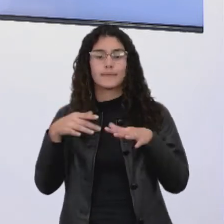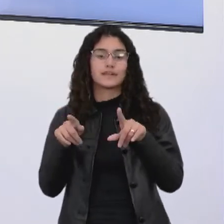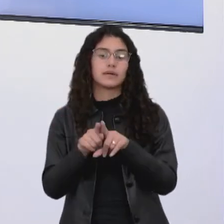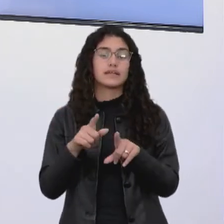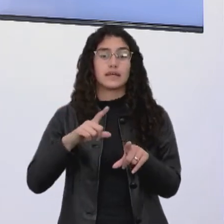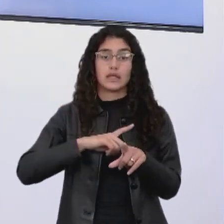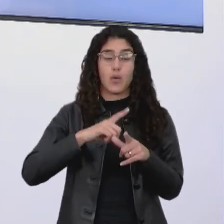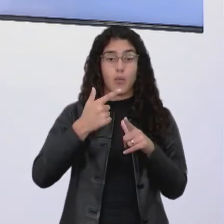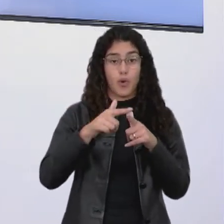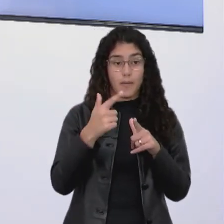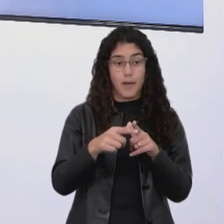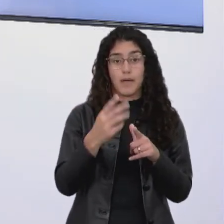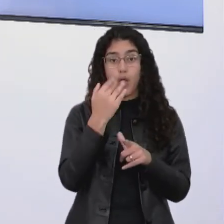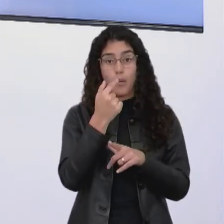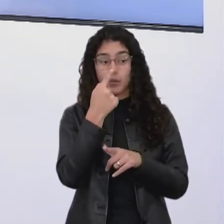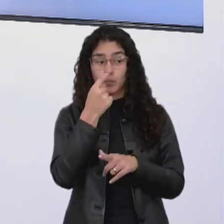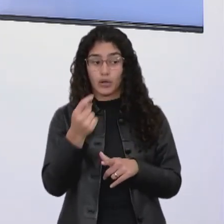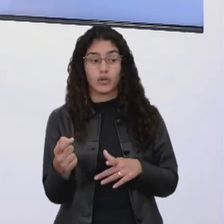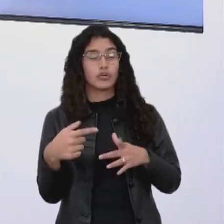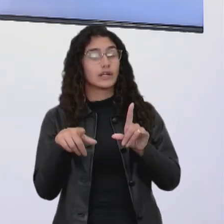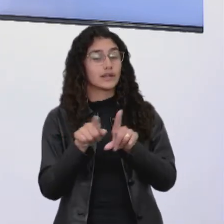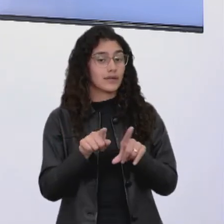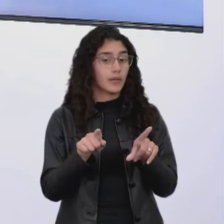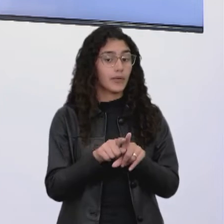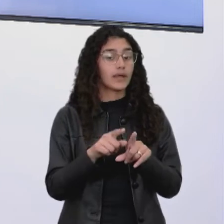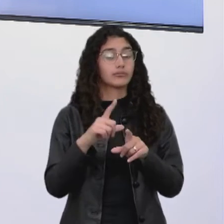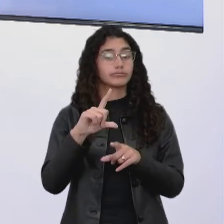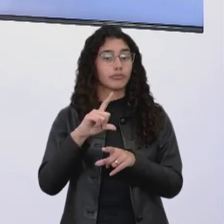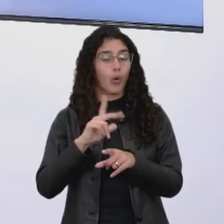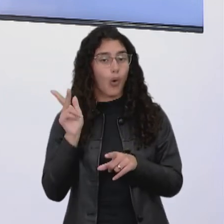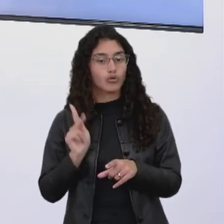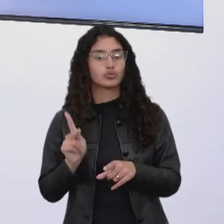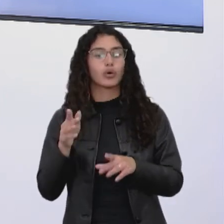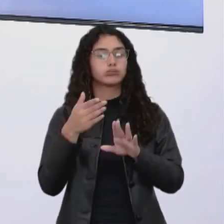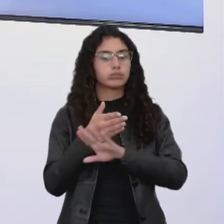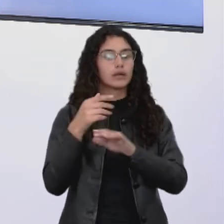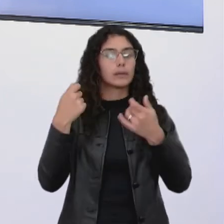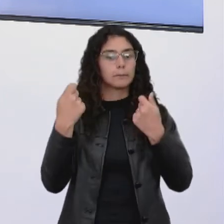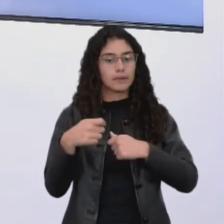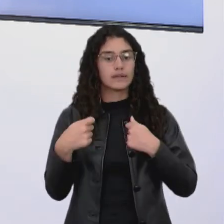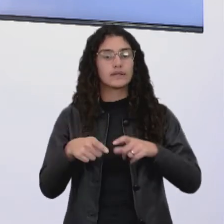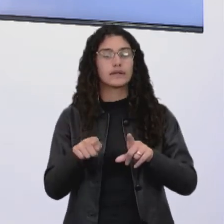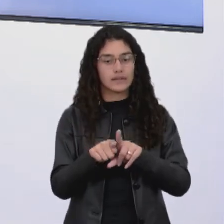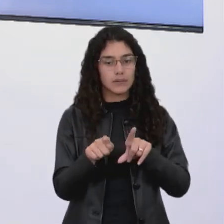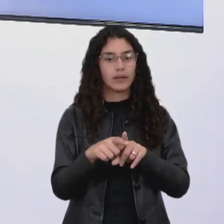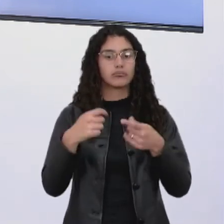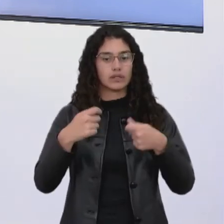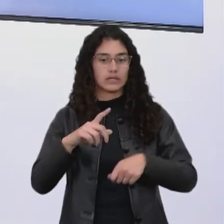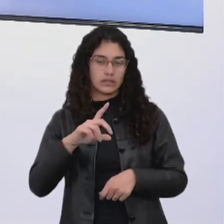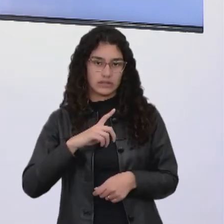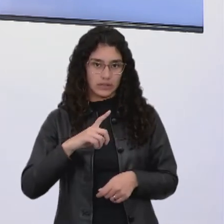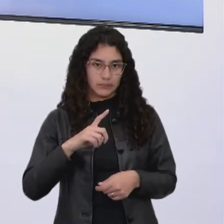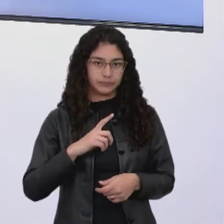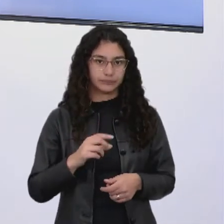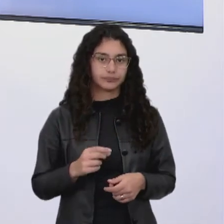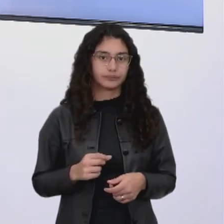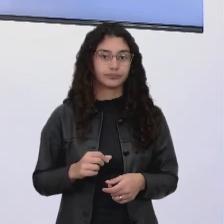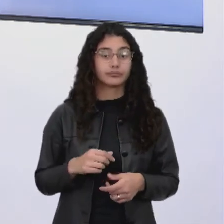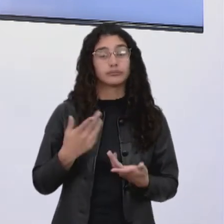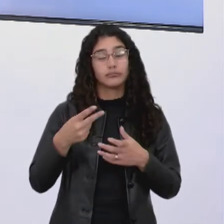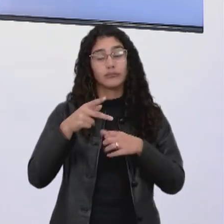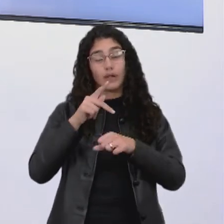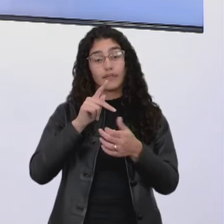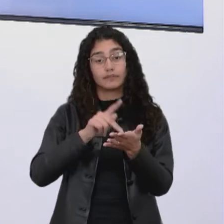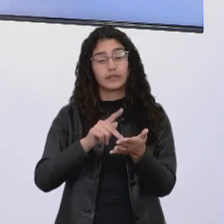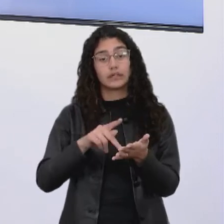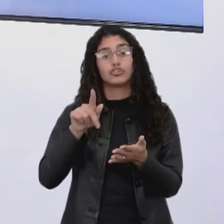o desperdício, né? E sem comprometer o acesso a outras necessidades essenciais. Então, isso, na verdade,